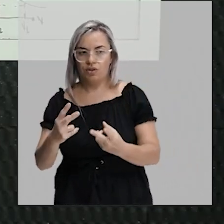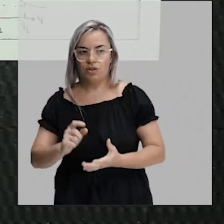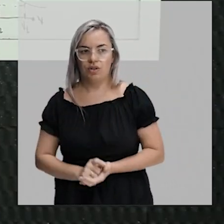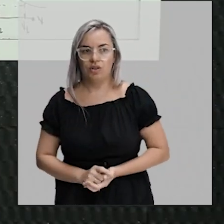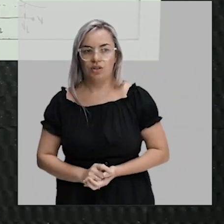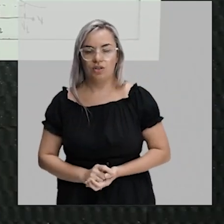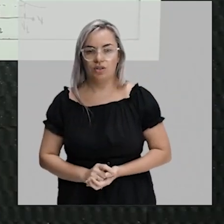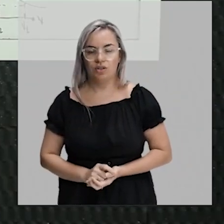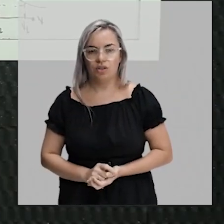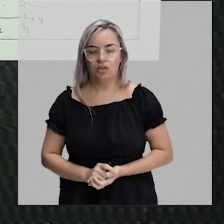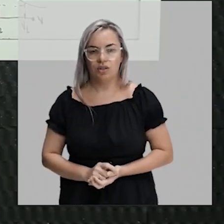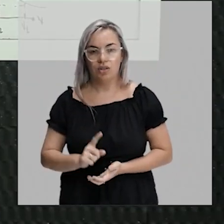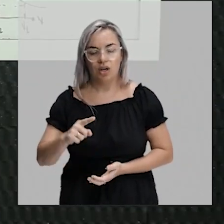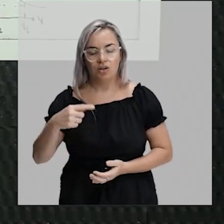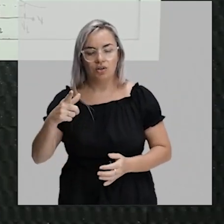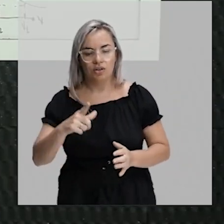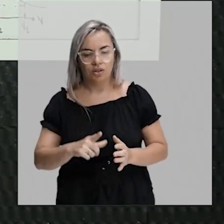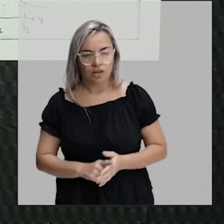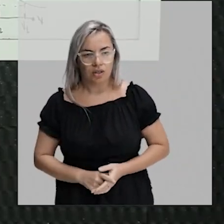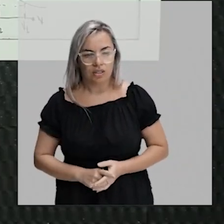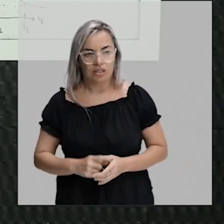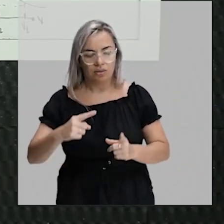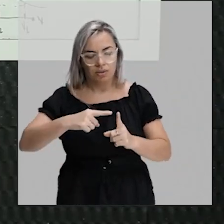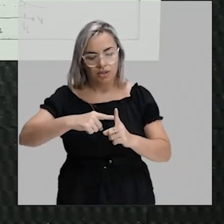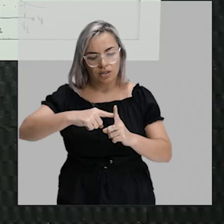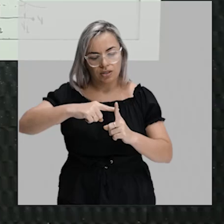ficava sempre embaixo, né? Então nós podemos dizer o seguinte, ó,